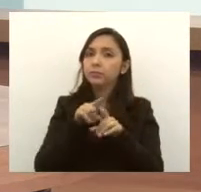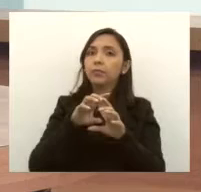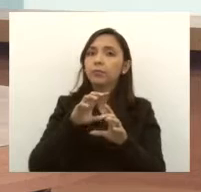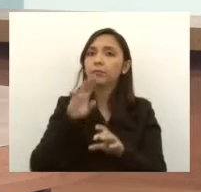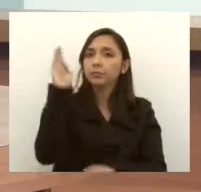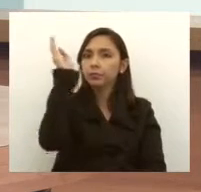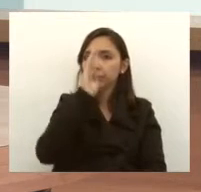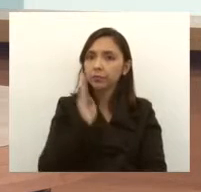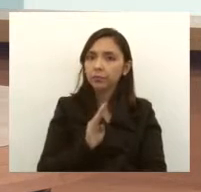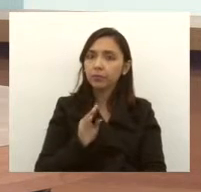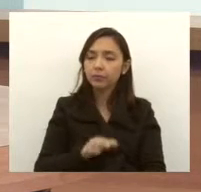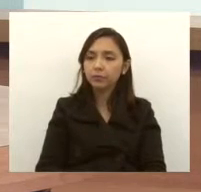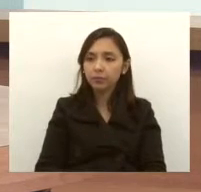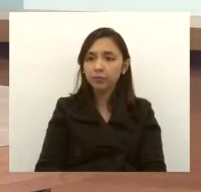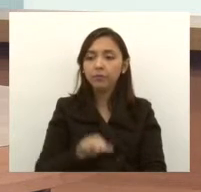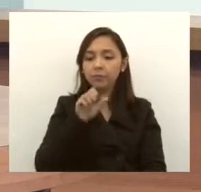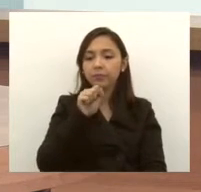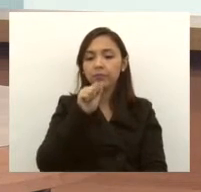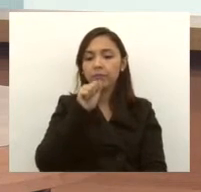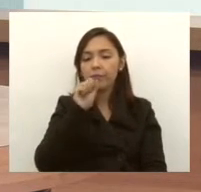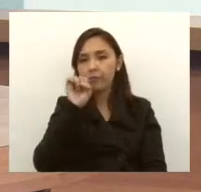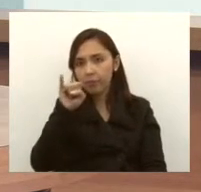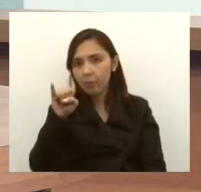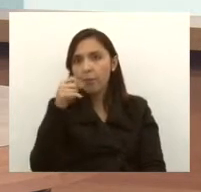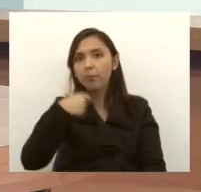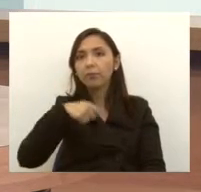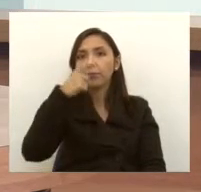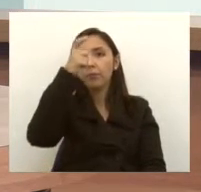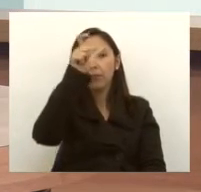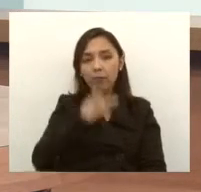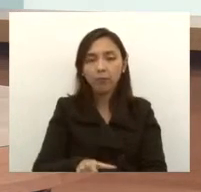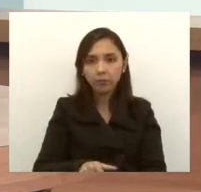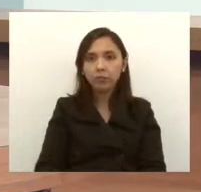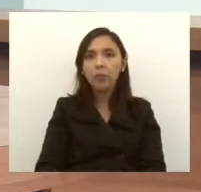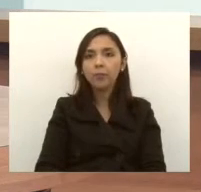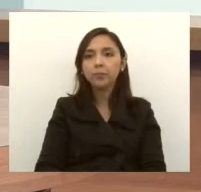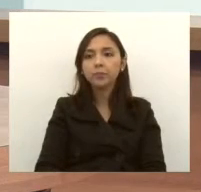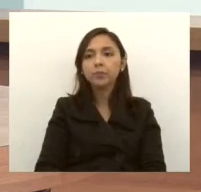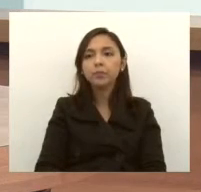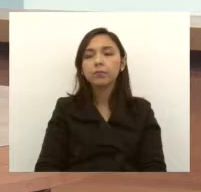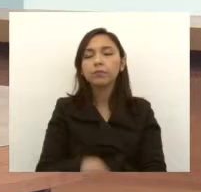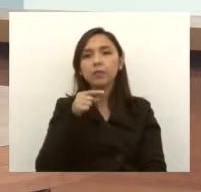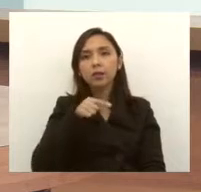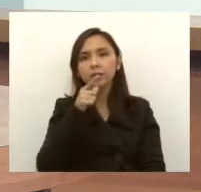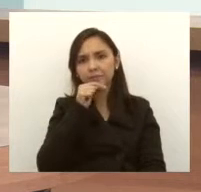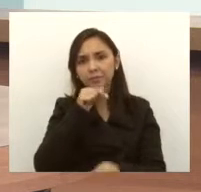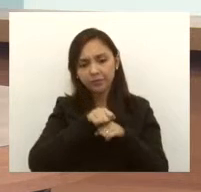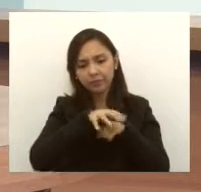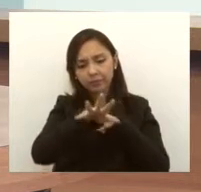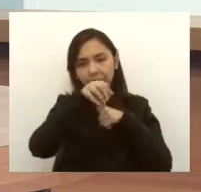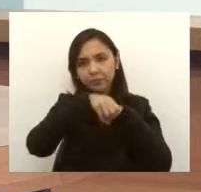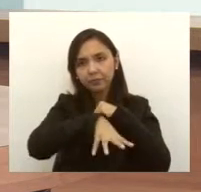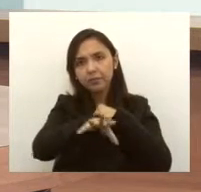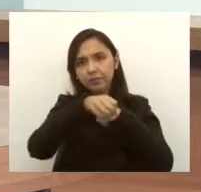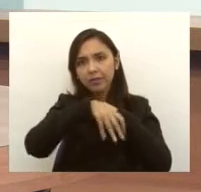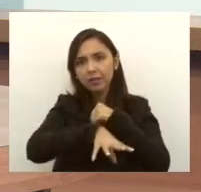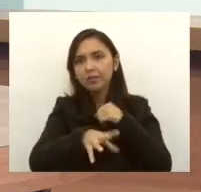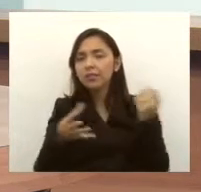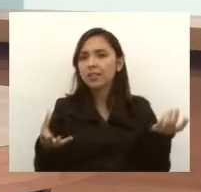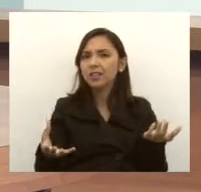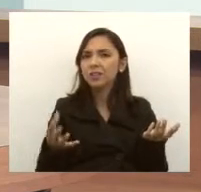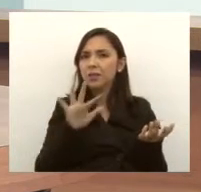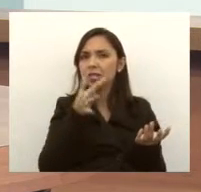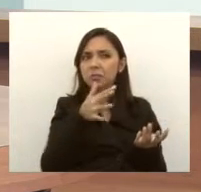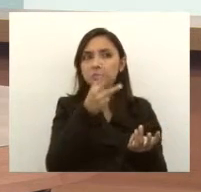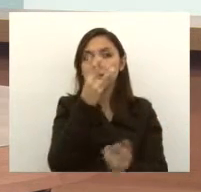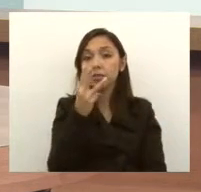vamos estar falando da cidade de Guarulhos, o SAI deveria estar dando exemplo, contendo esse vazamento. Hoje a cidade de Guarulhos tem uma perca de